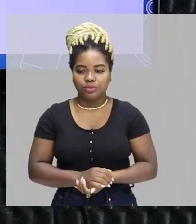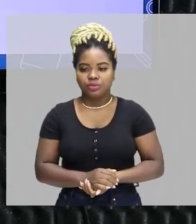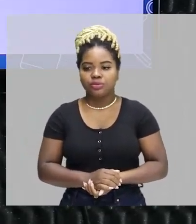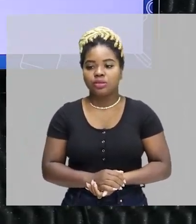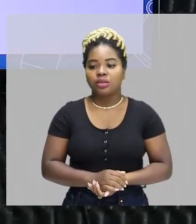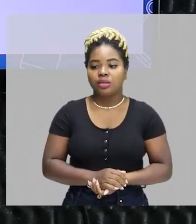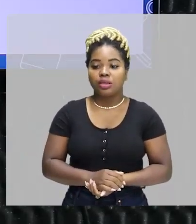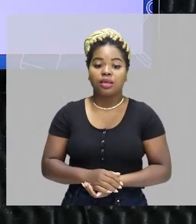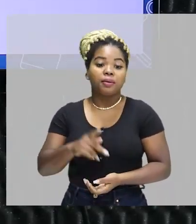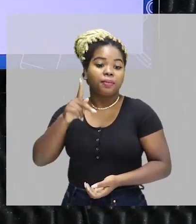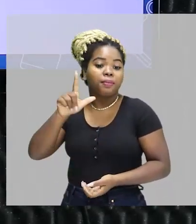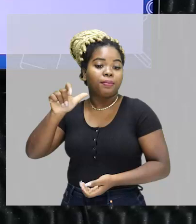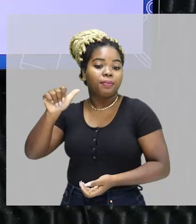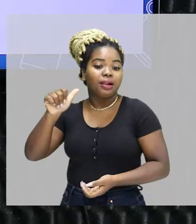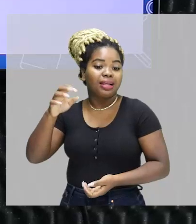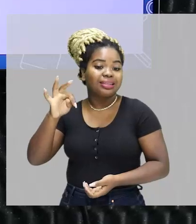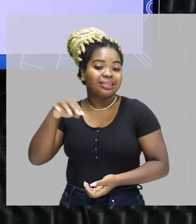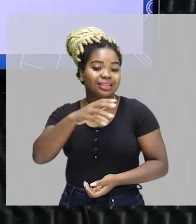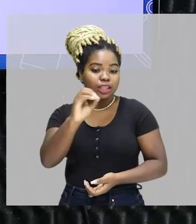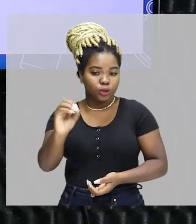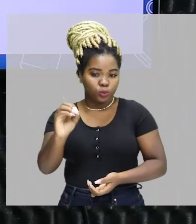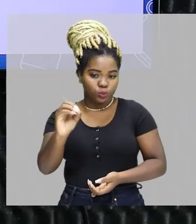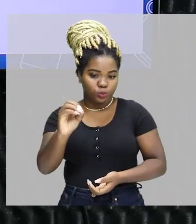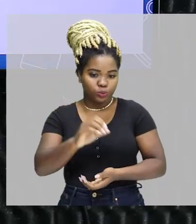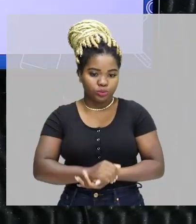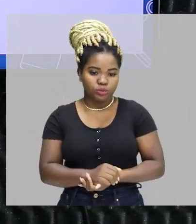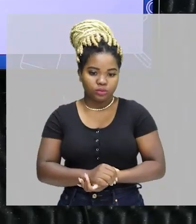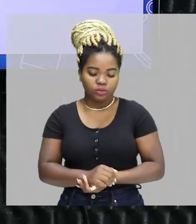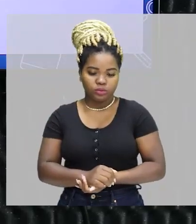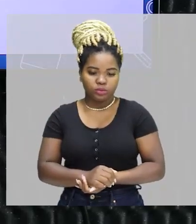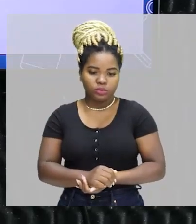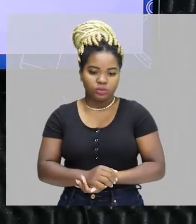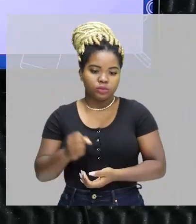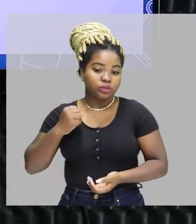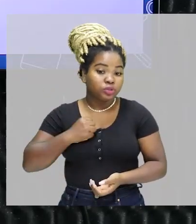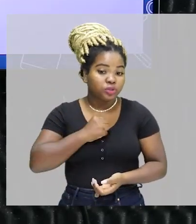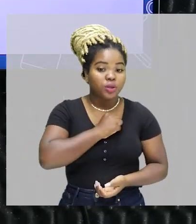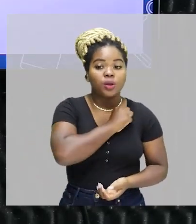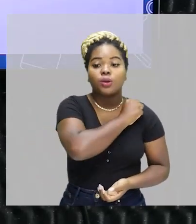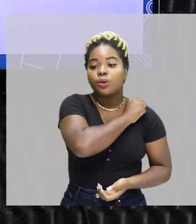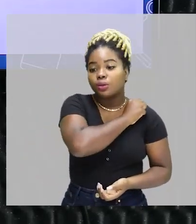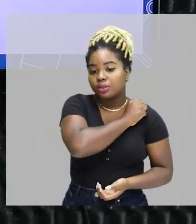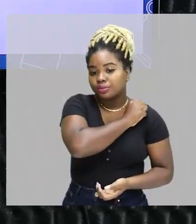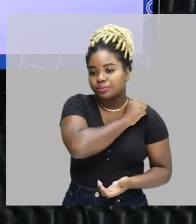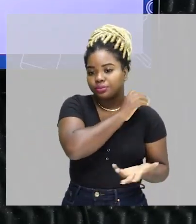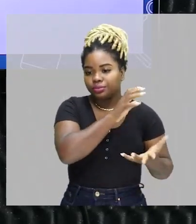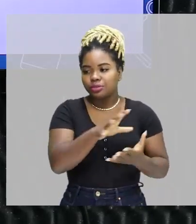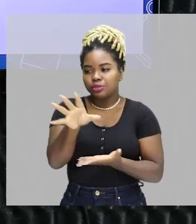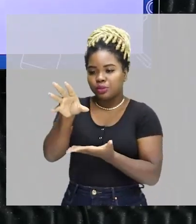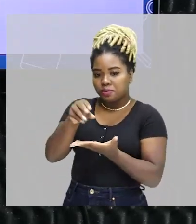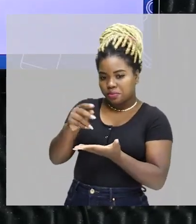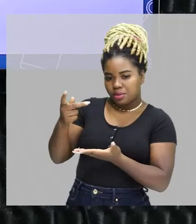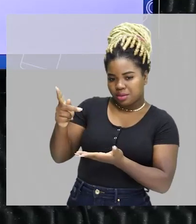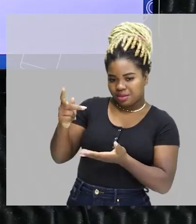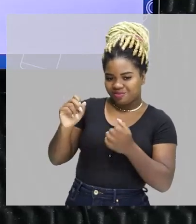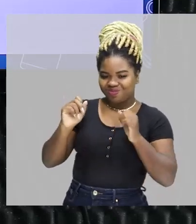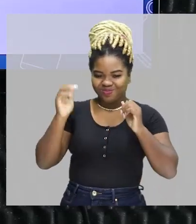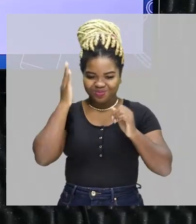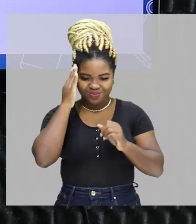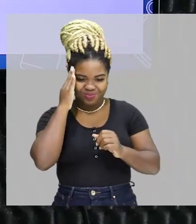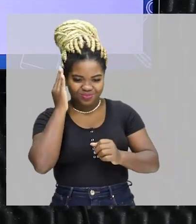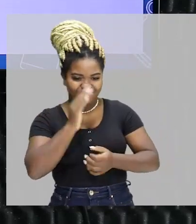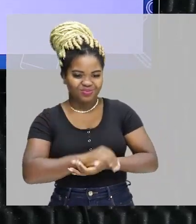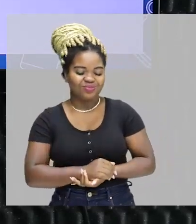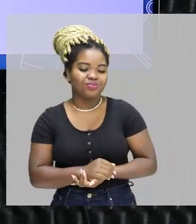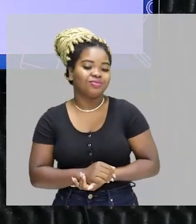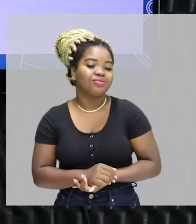Alegoria da Caverna, discute. Sócrates ele vai lá e profere, claro, lá nos seus elementos da obra